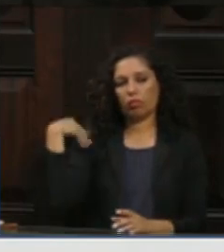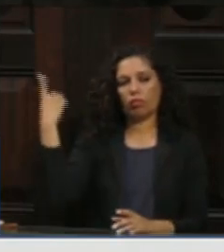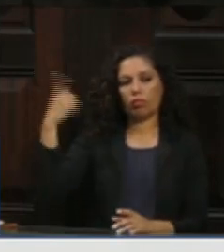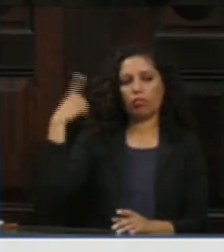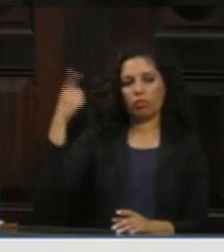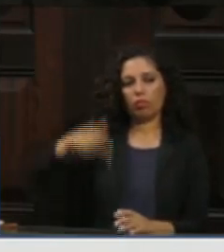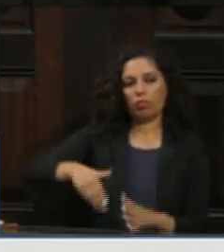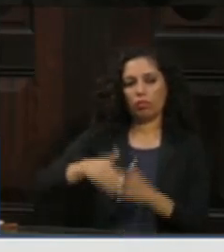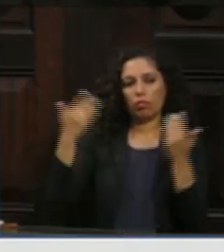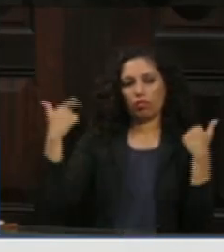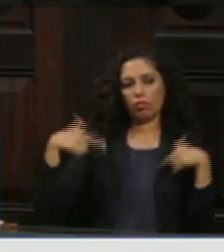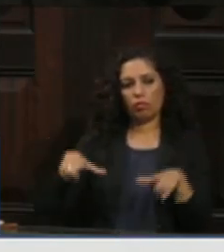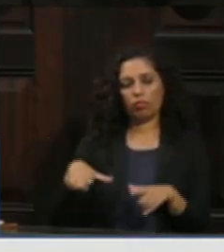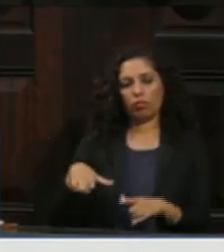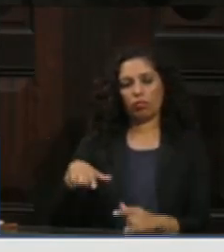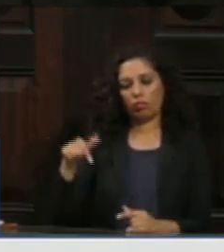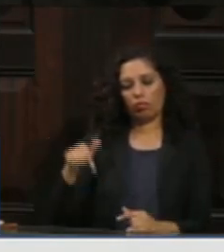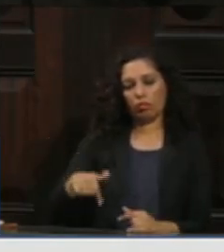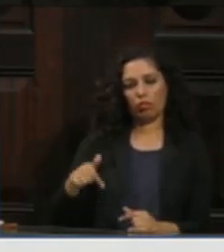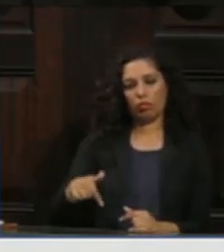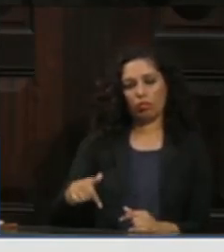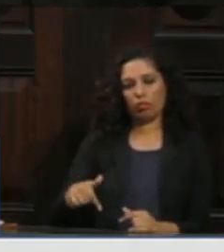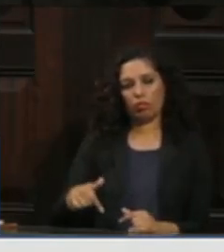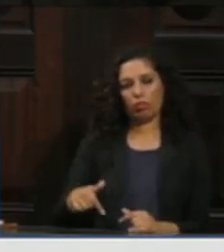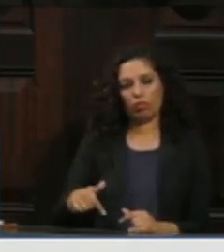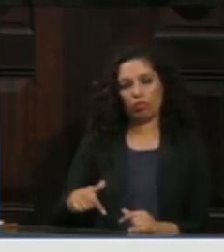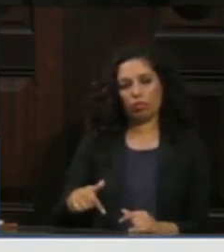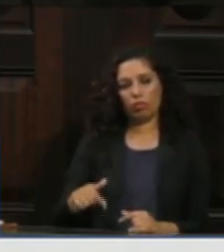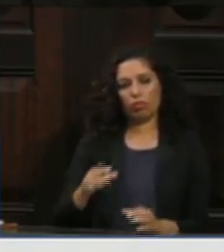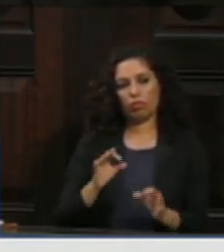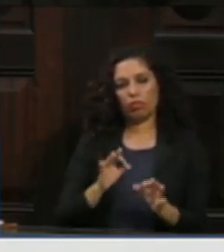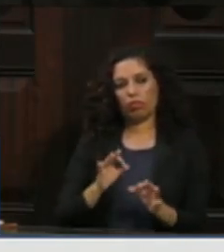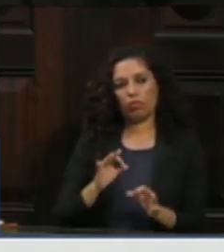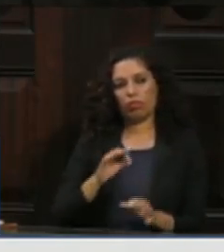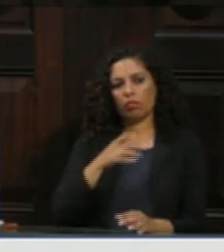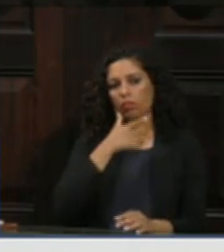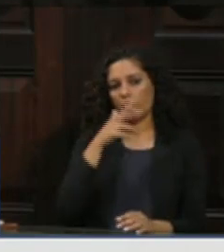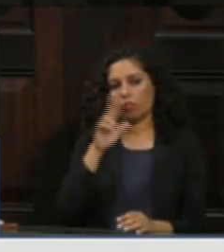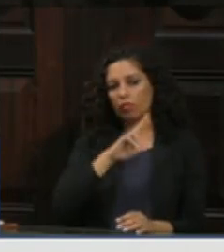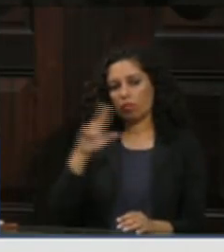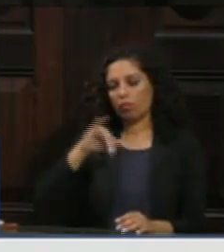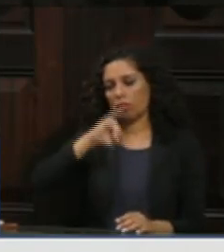A presidência consulta a mesa se foi colhido parecer do PL 3873. Colhido parecer?